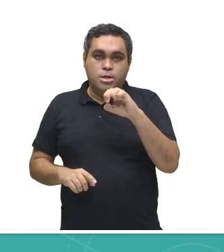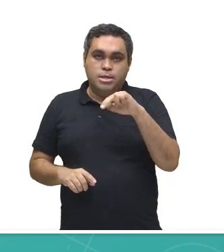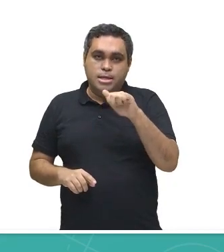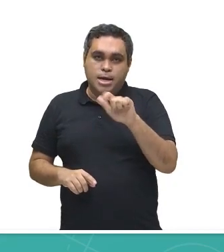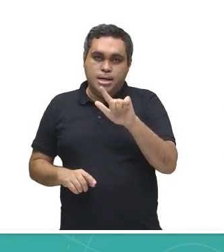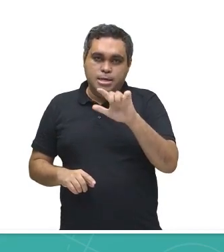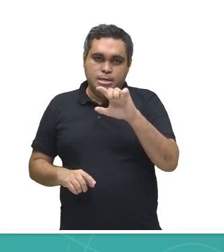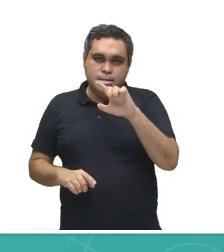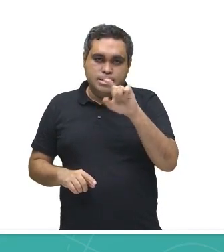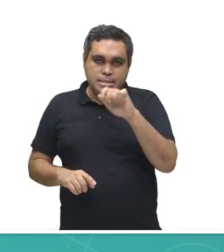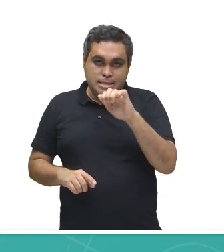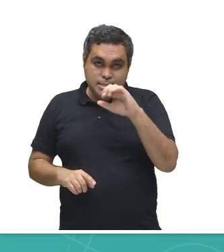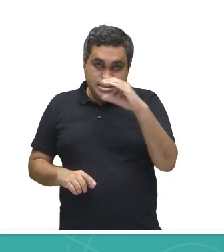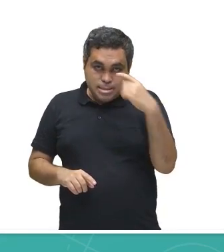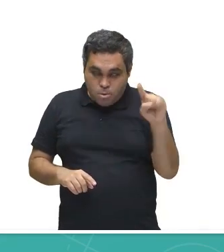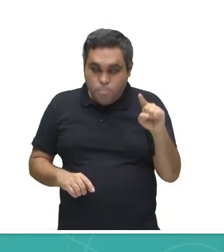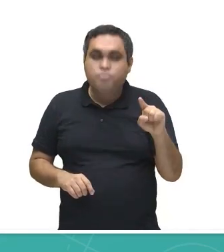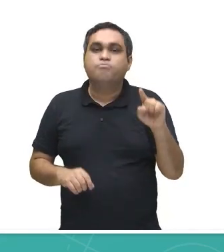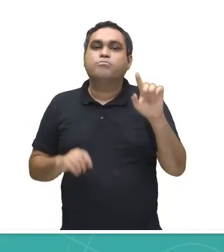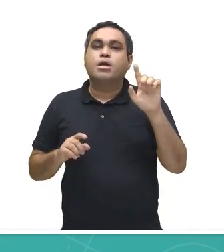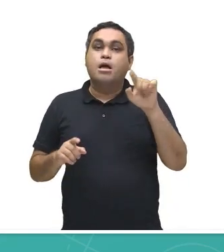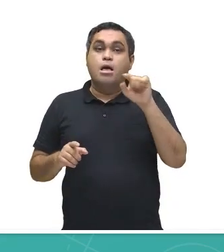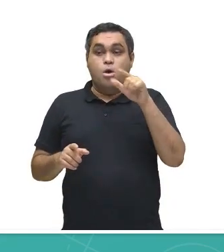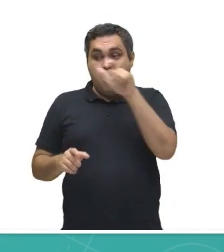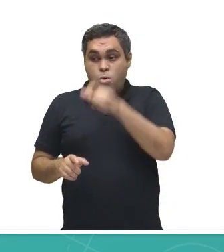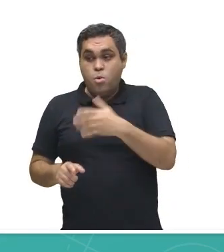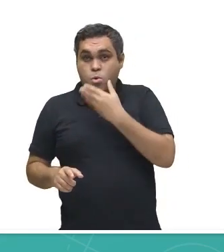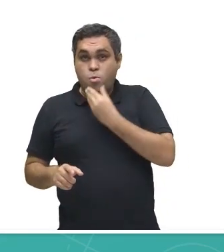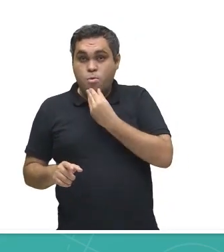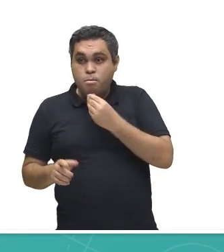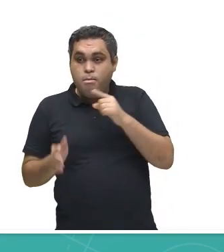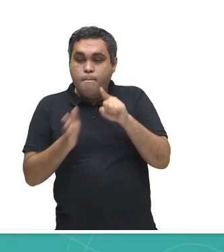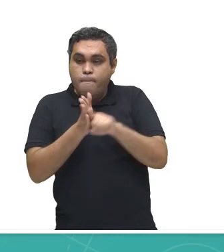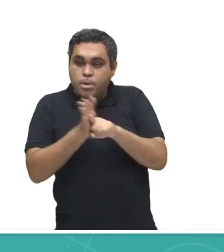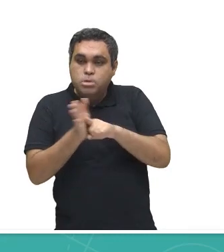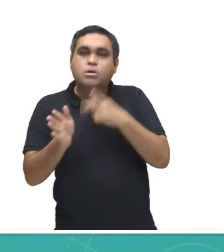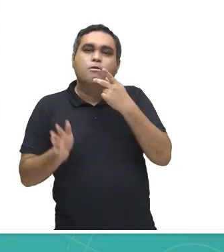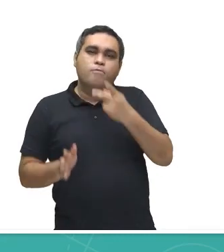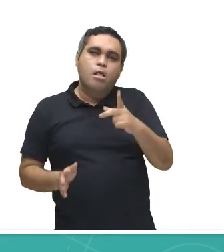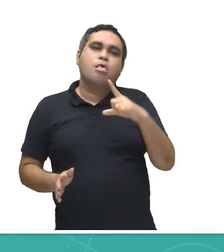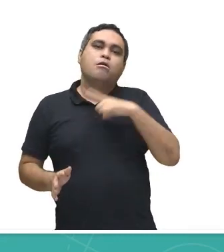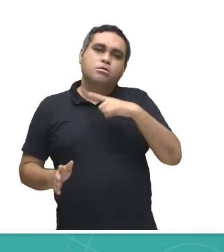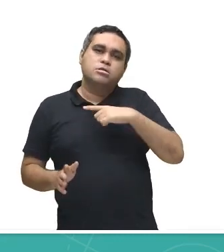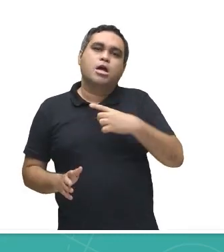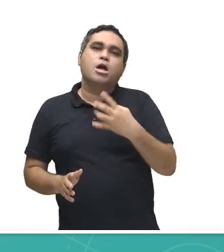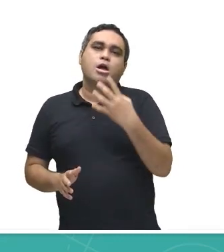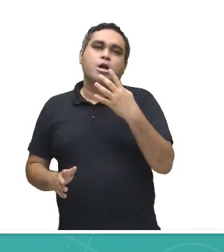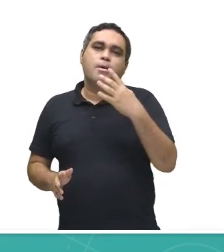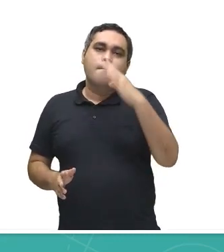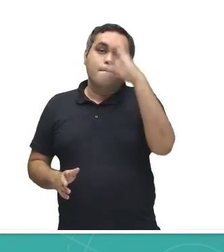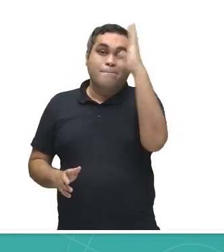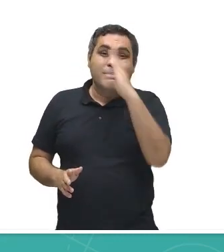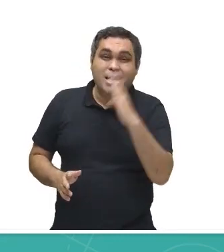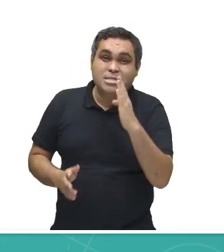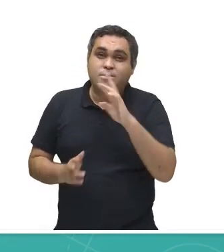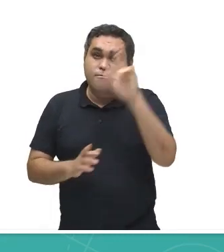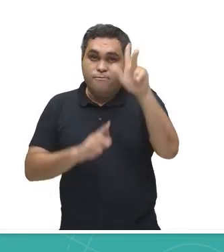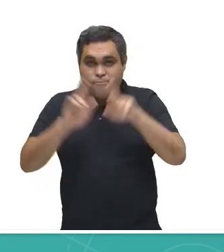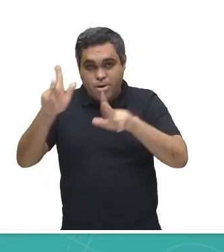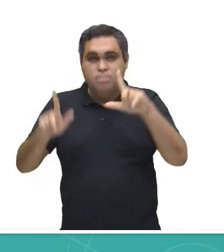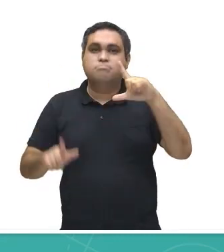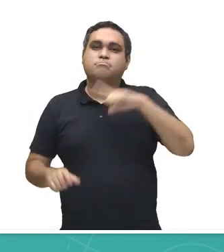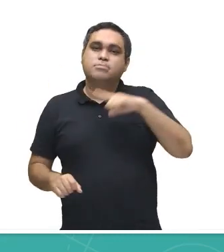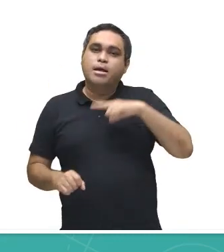verificando, essas diferenças que nós temos, porém diferenças que muitas das vezes são semelhantes, tá? Mas além